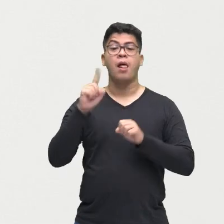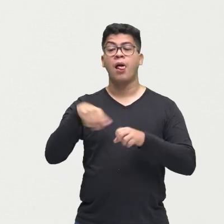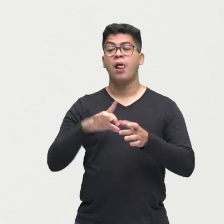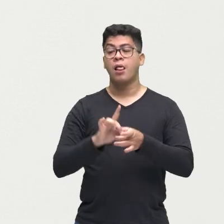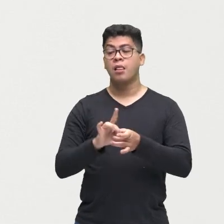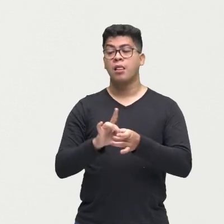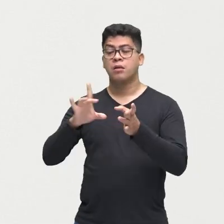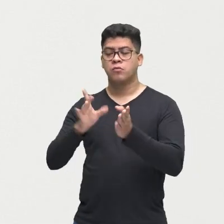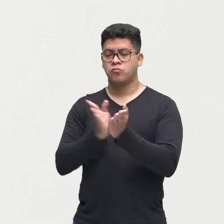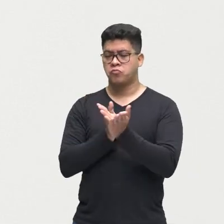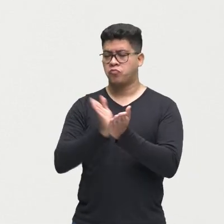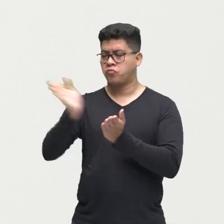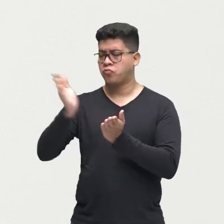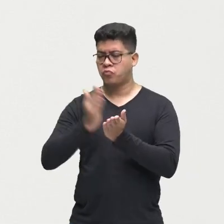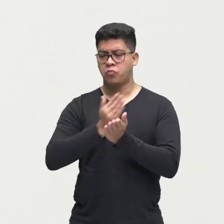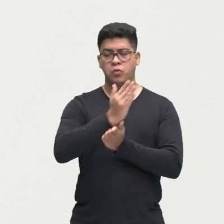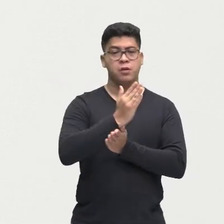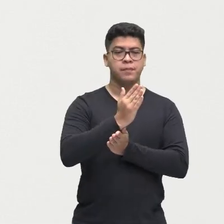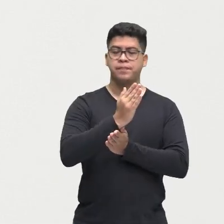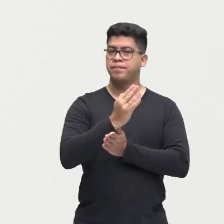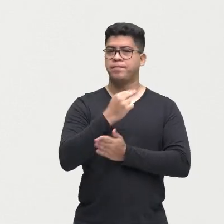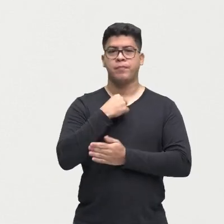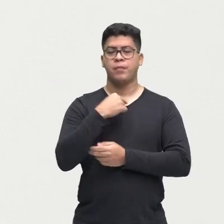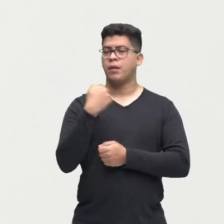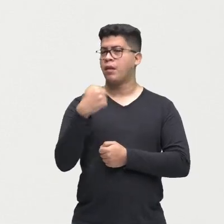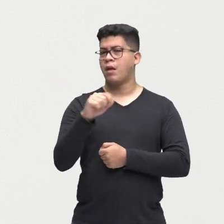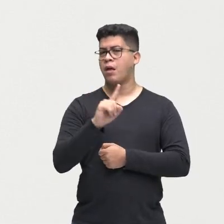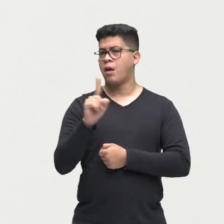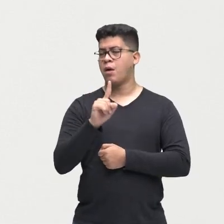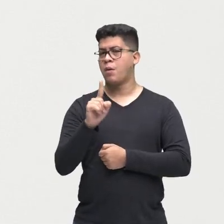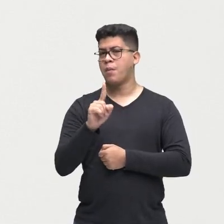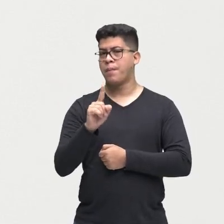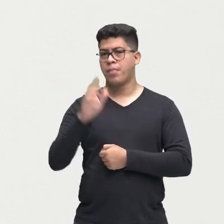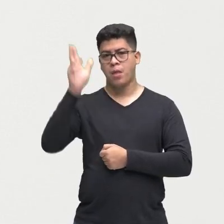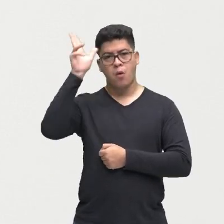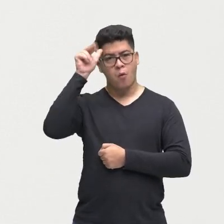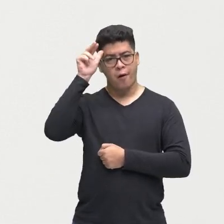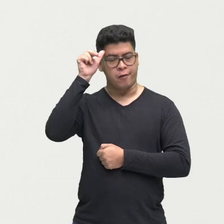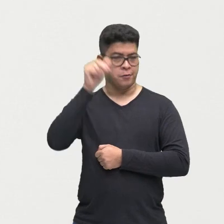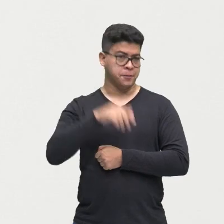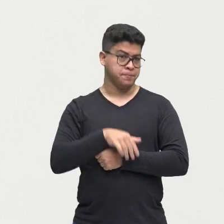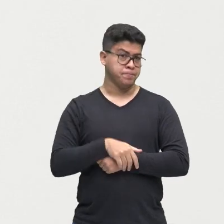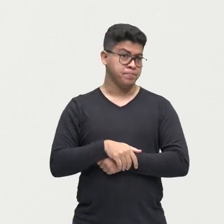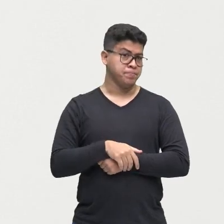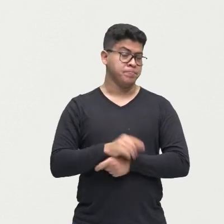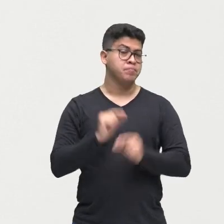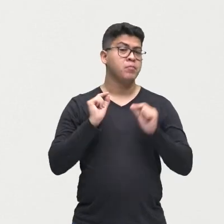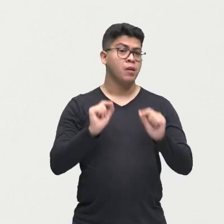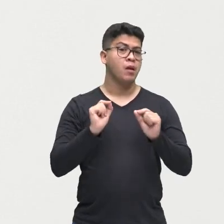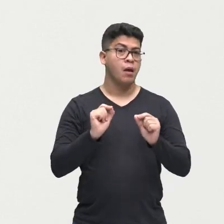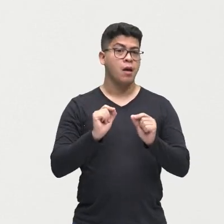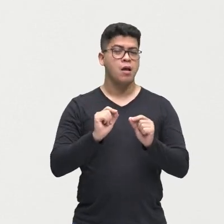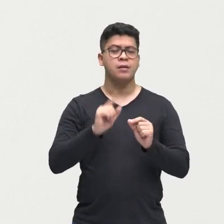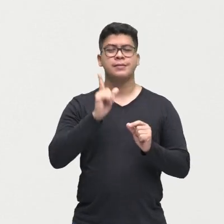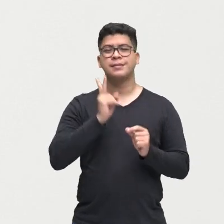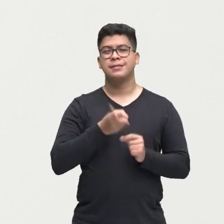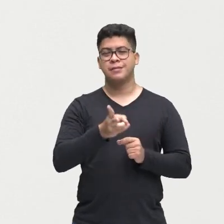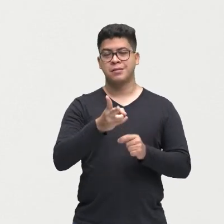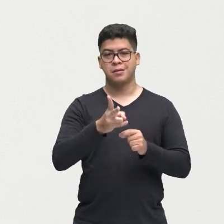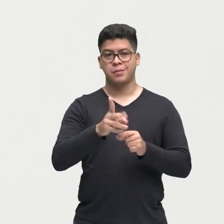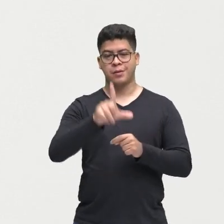estiverem vazias é o cavalo também não porque o cavalo ele tem um movimento que forma o que 1l